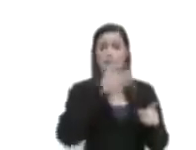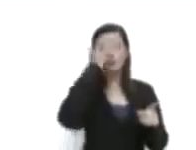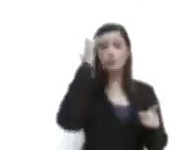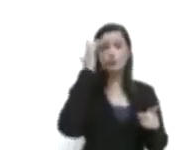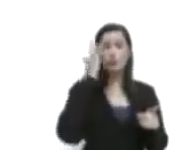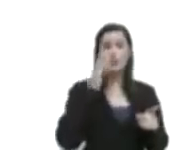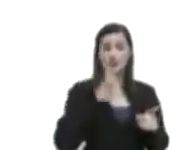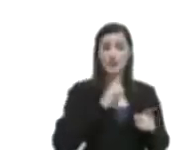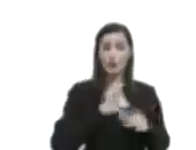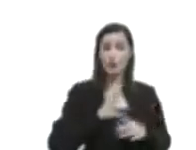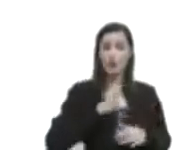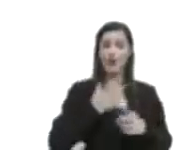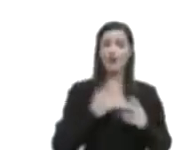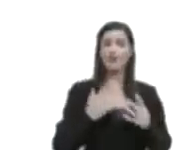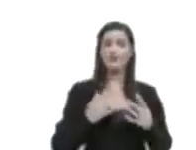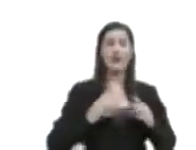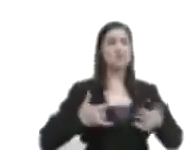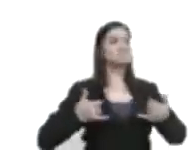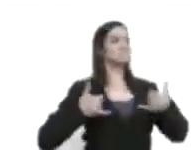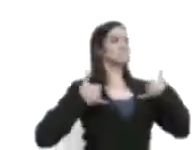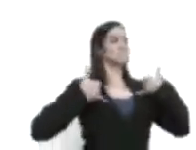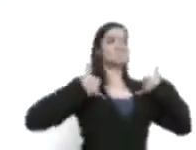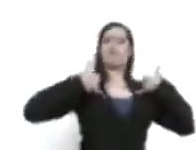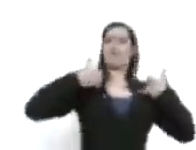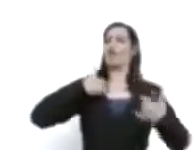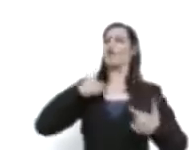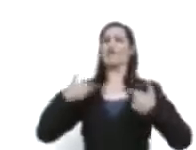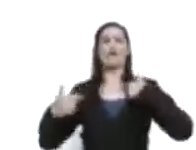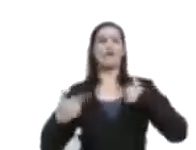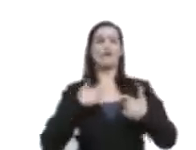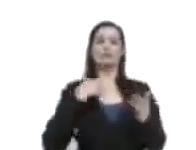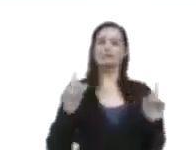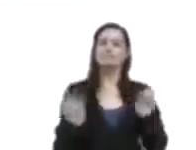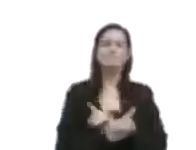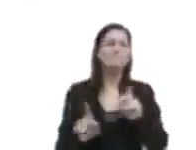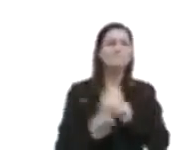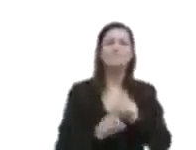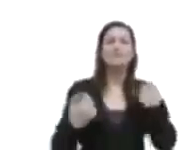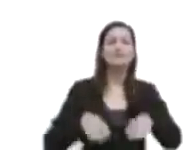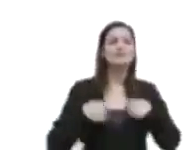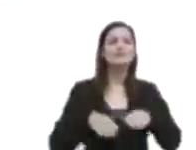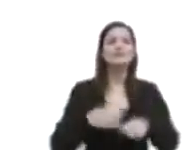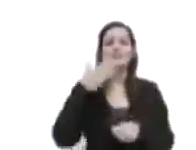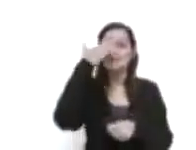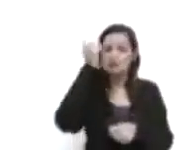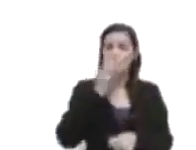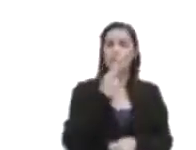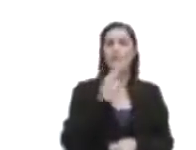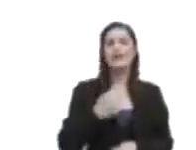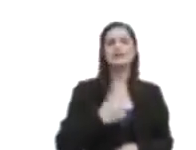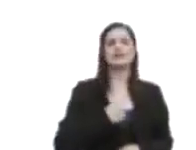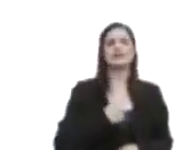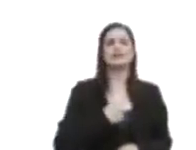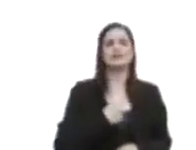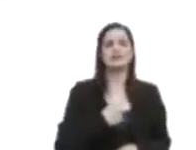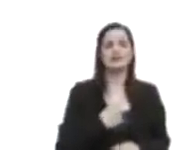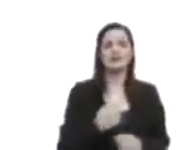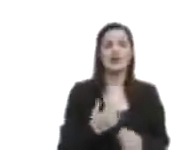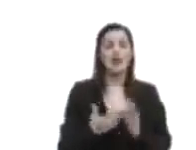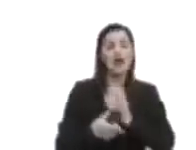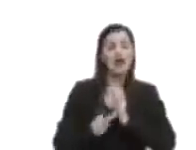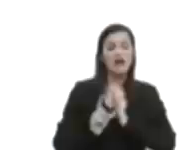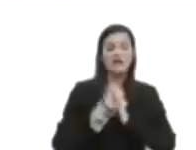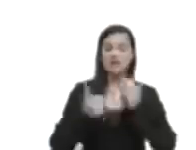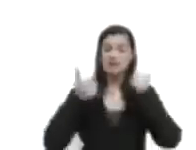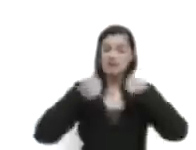Ezequiel 16. Com cordão umbilical sem ter sido cortado, envolto na placenta e no sangue, estávamos